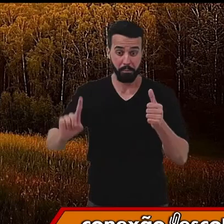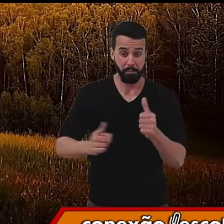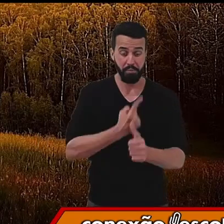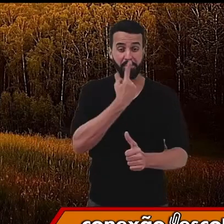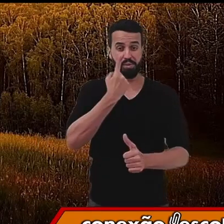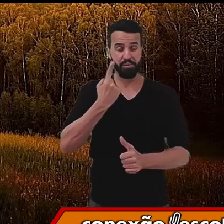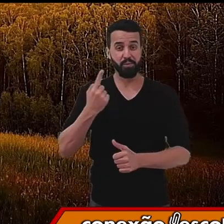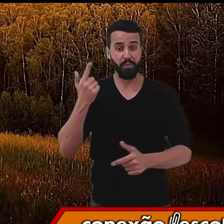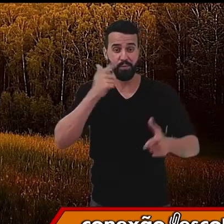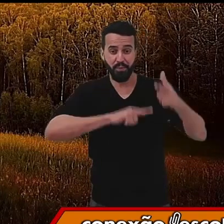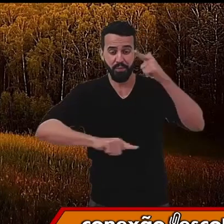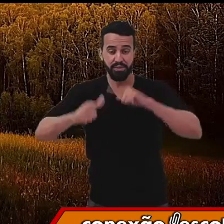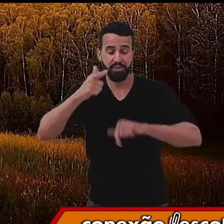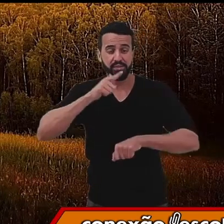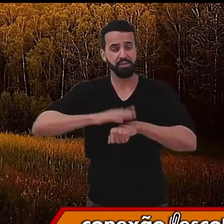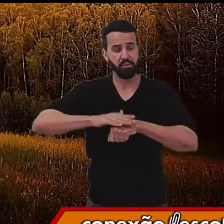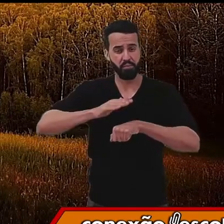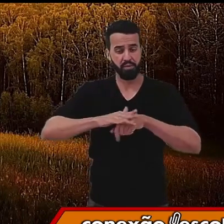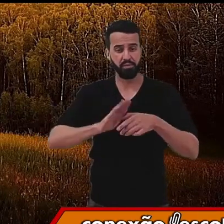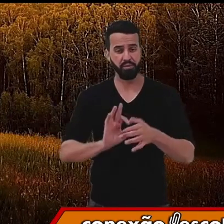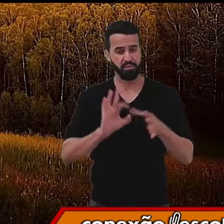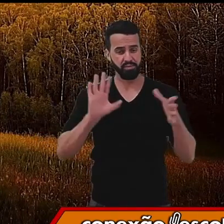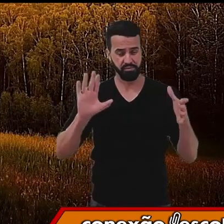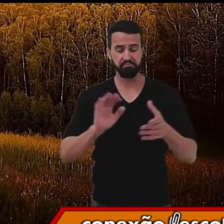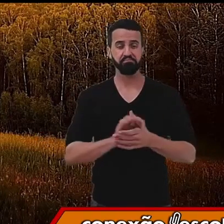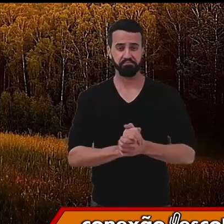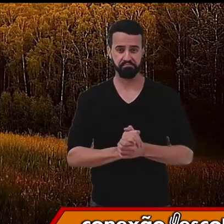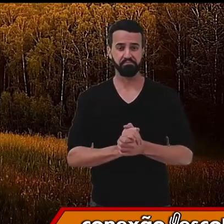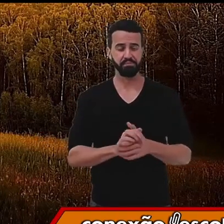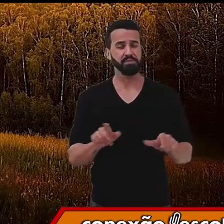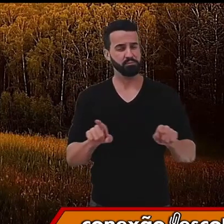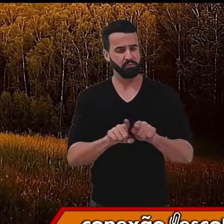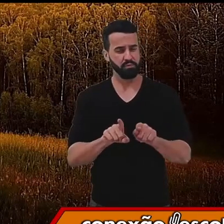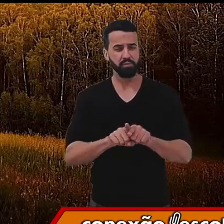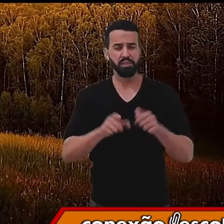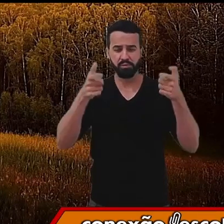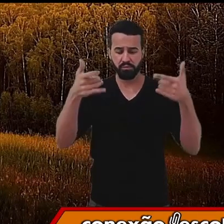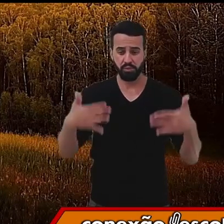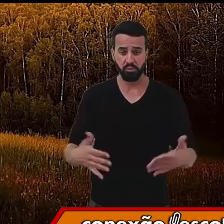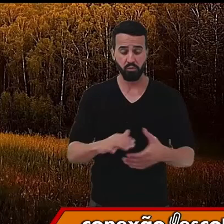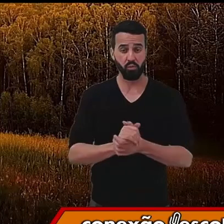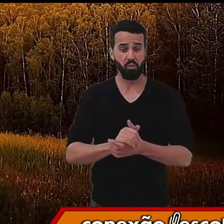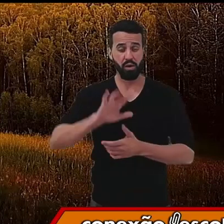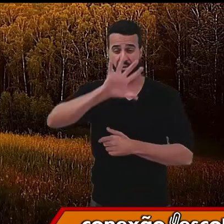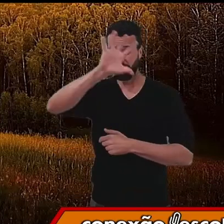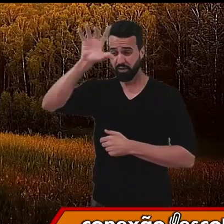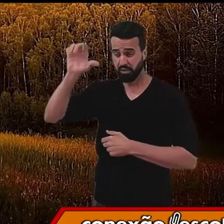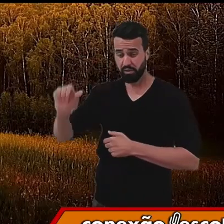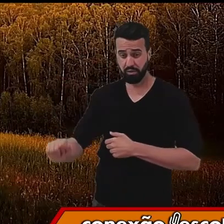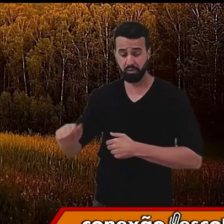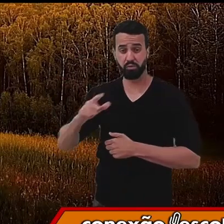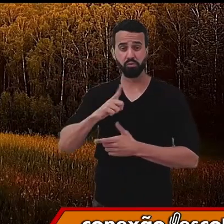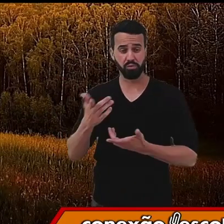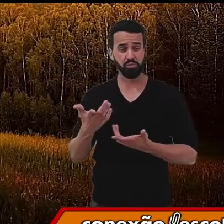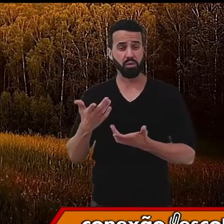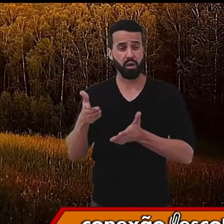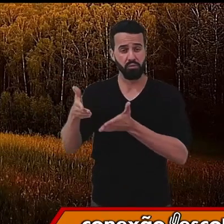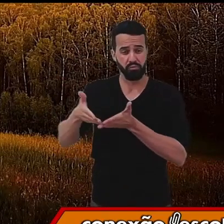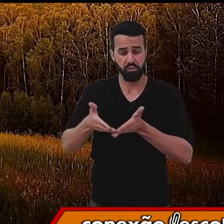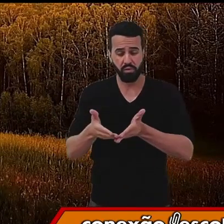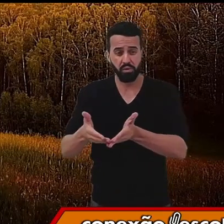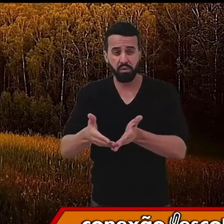América a conquistar a sua independência. Vimos também que milhões de africanos foram trazidos como escravos,